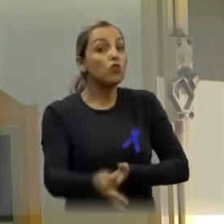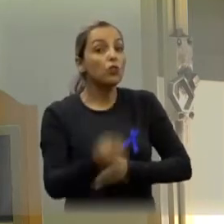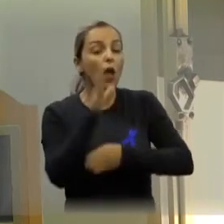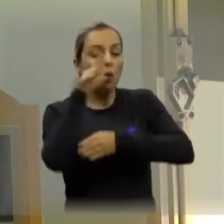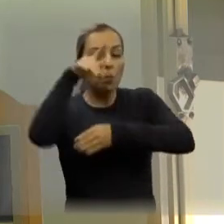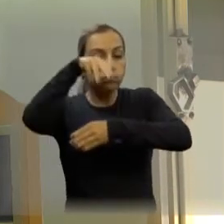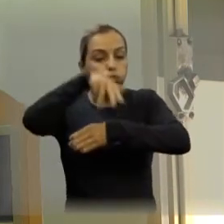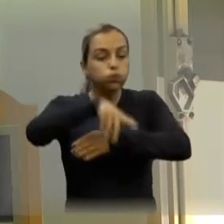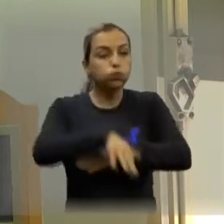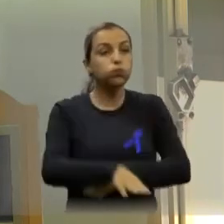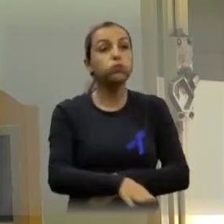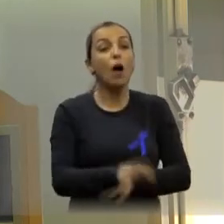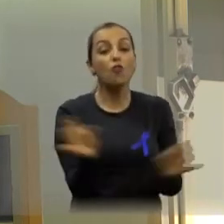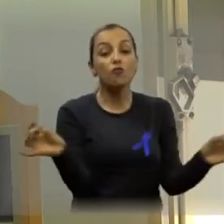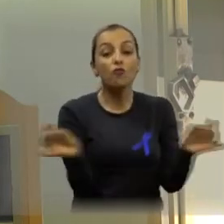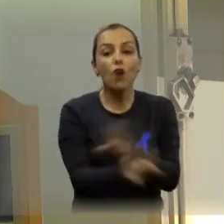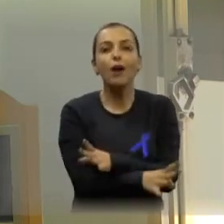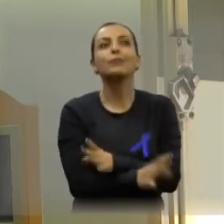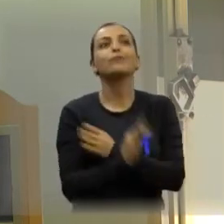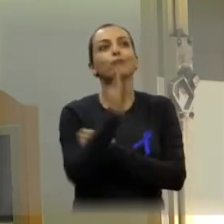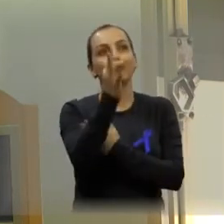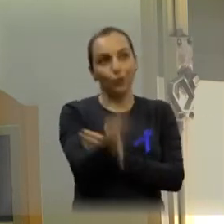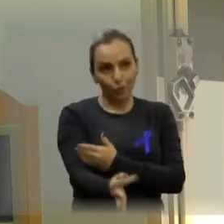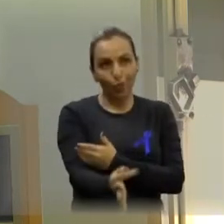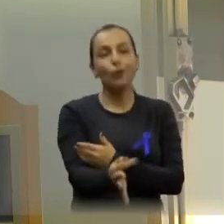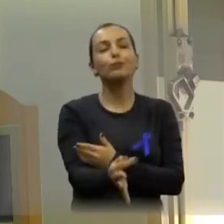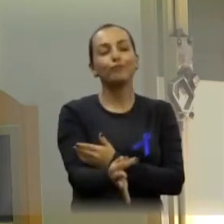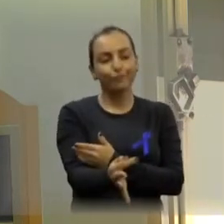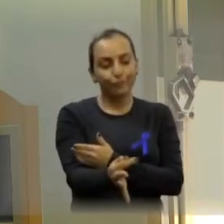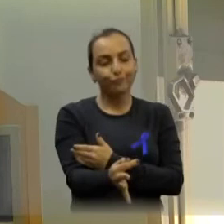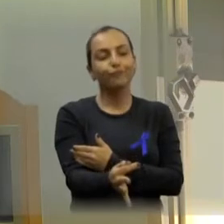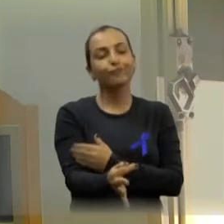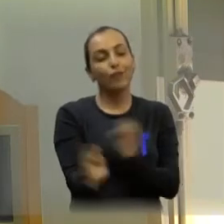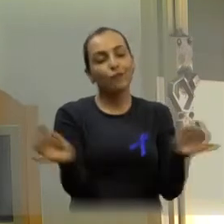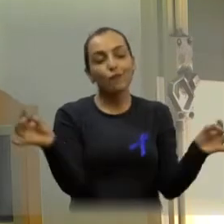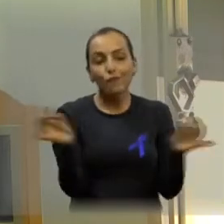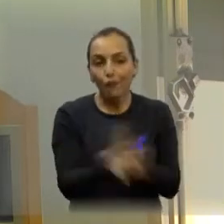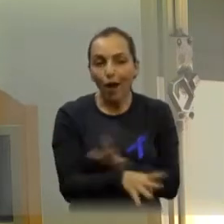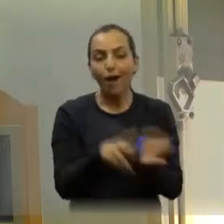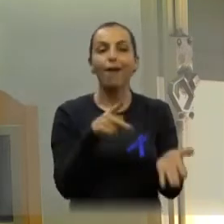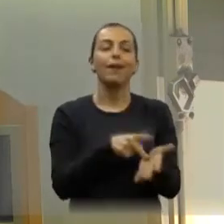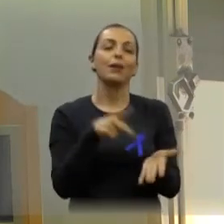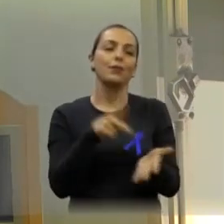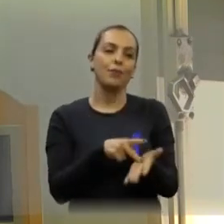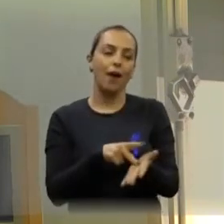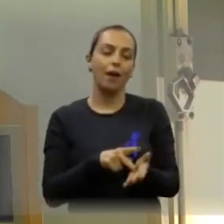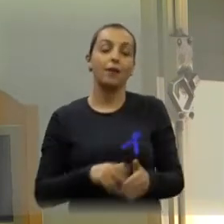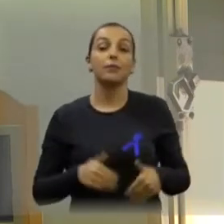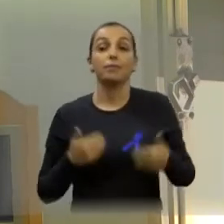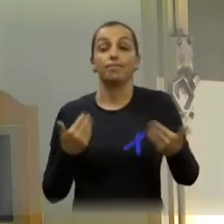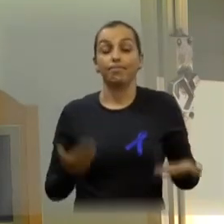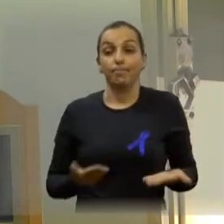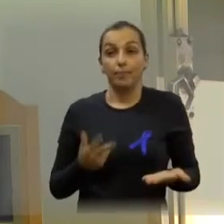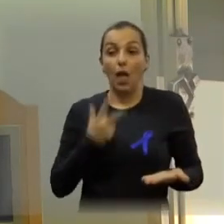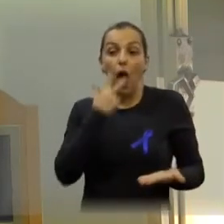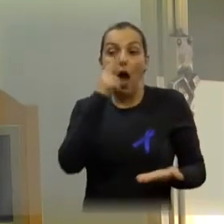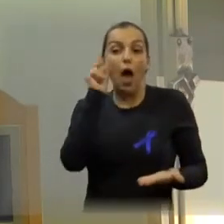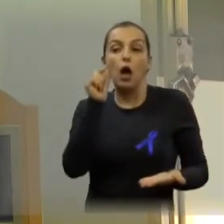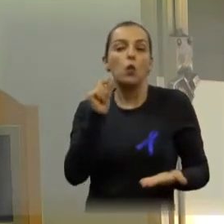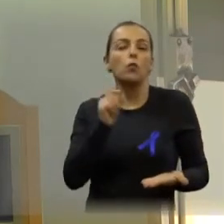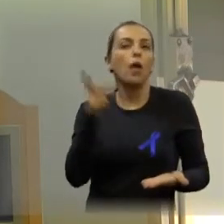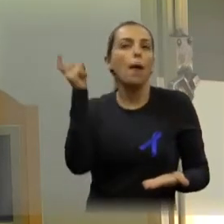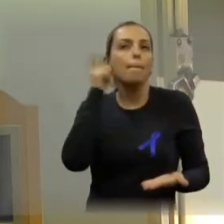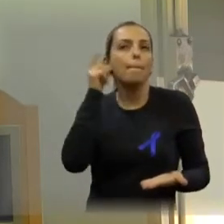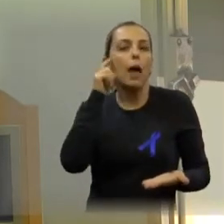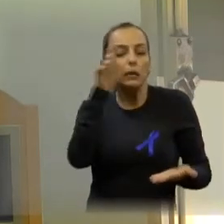das Cruzes vai acabar. Vai acabar a represa do Ribeirão das Cruzes. Então, eu acho que nós temos que